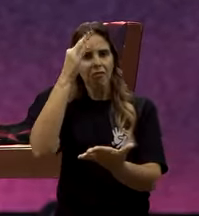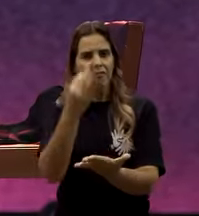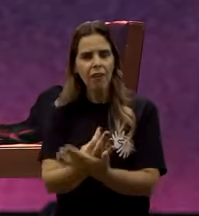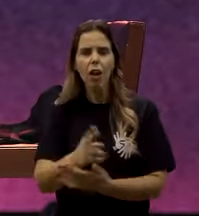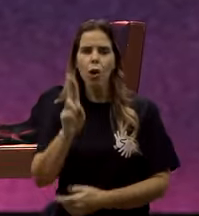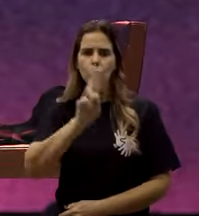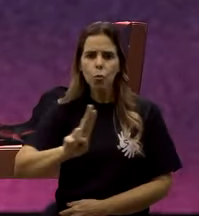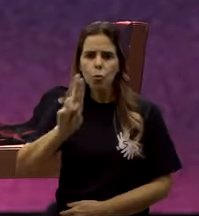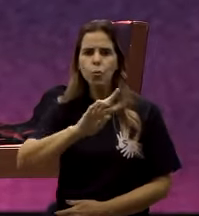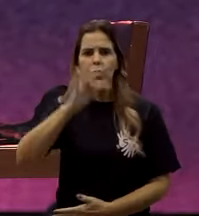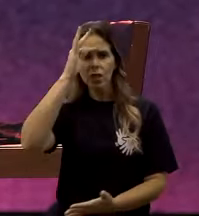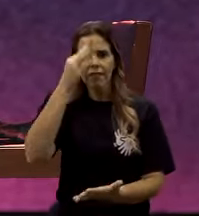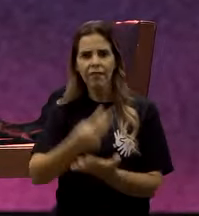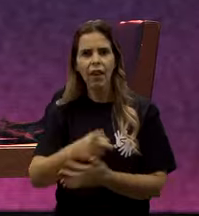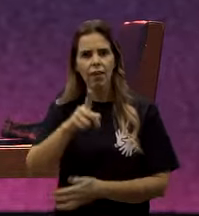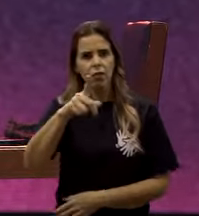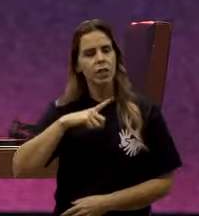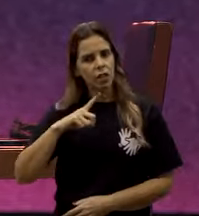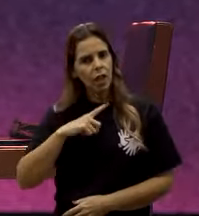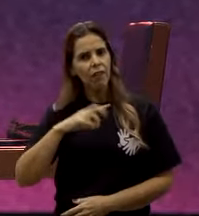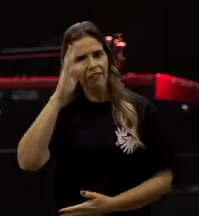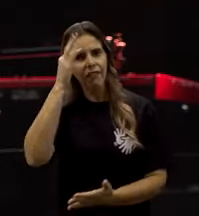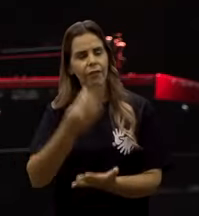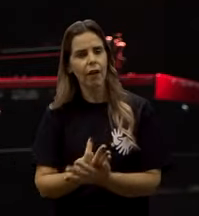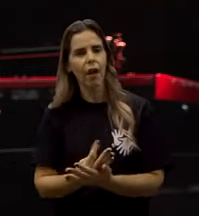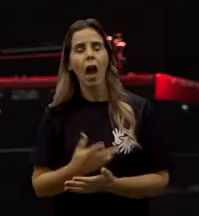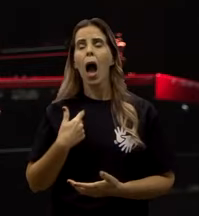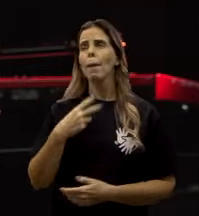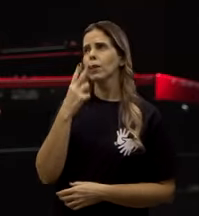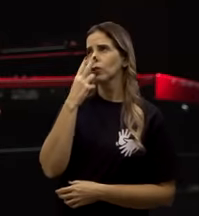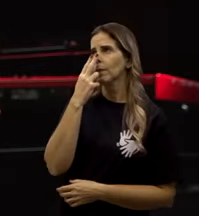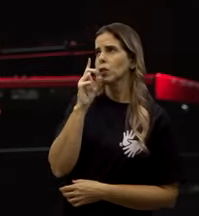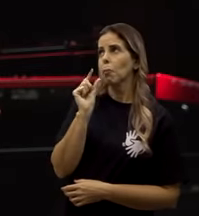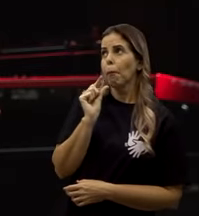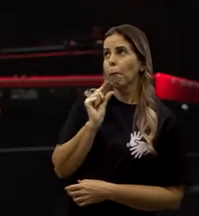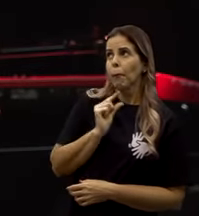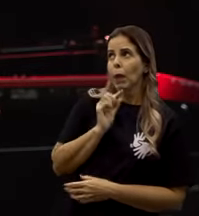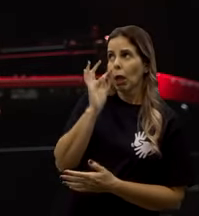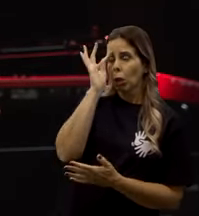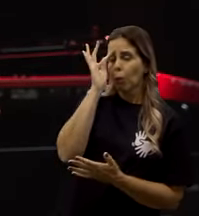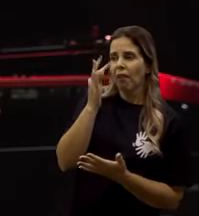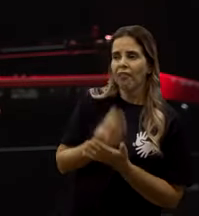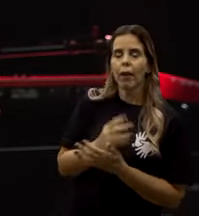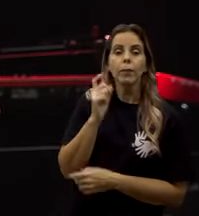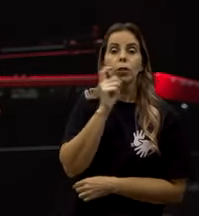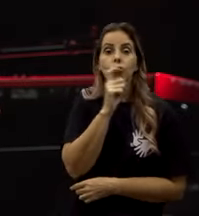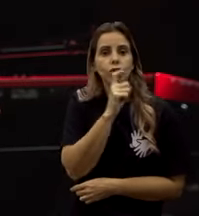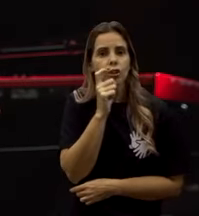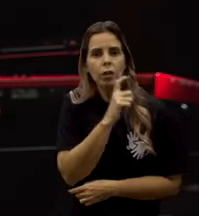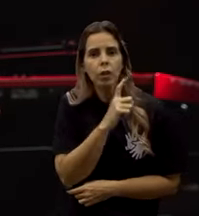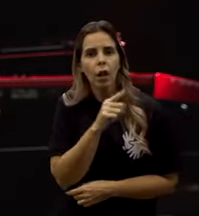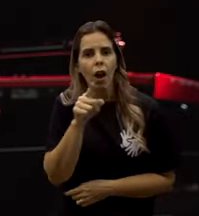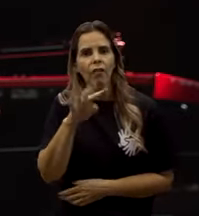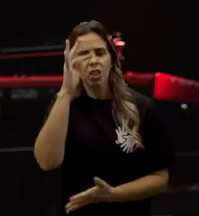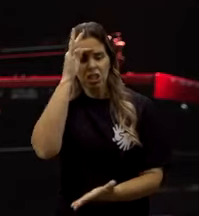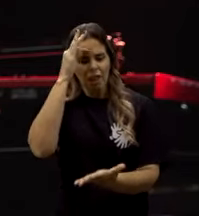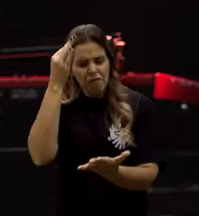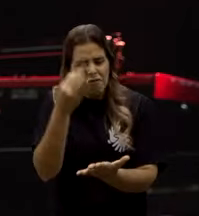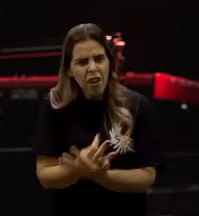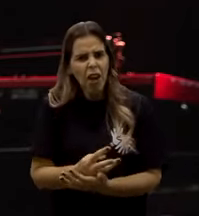fé você tem fé aí mas a minha fé parece pequena é mentira a tua fé é suficiente para transportar os